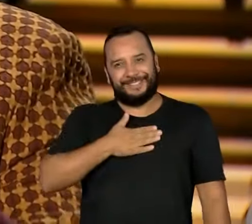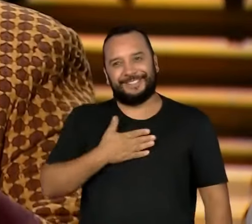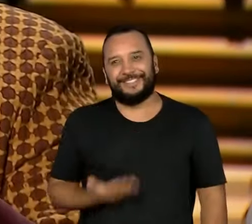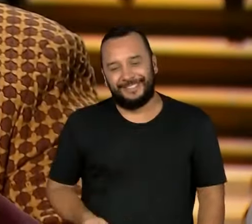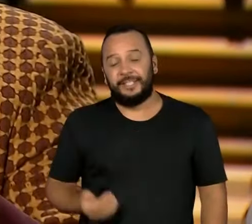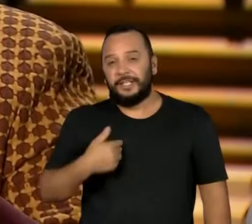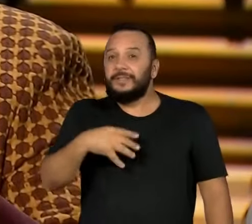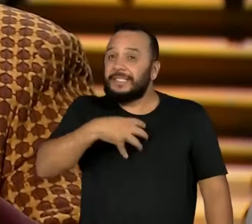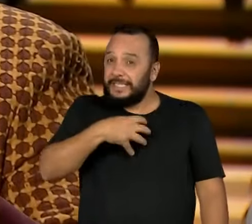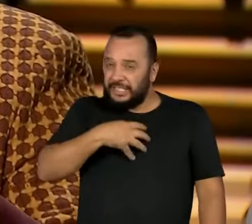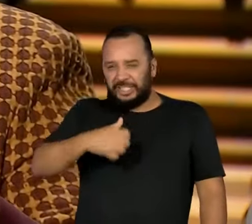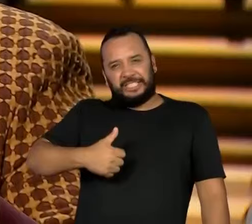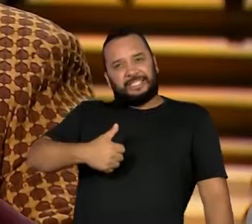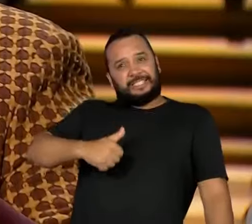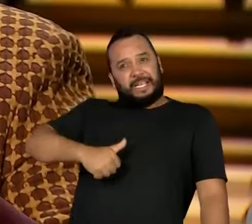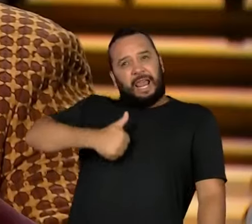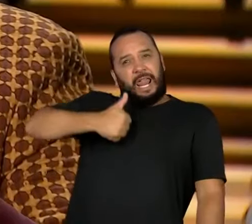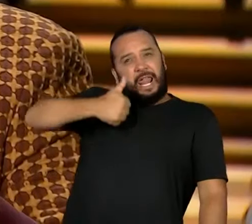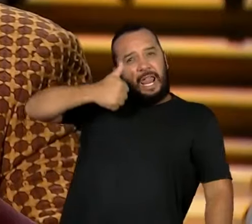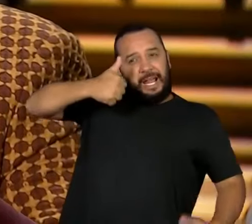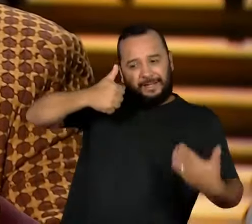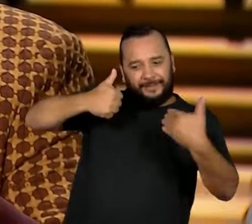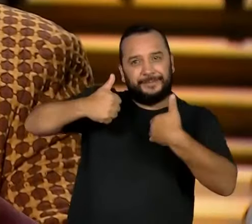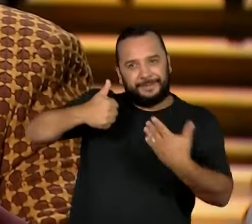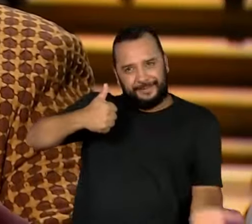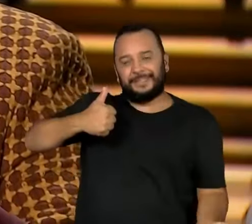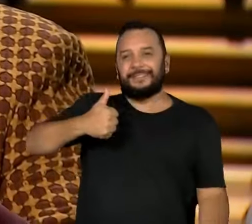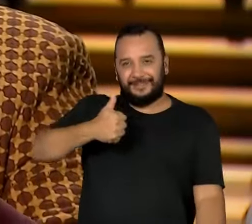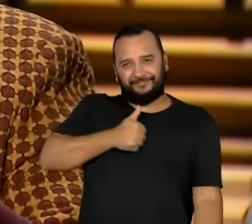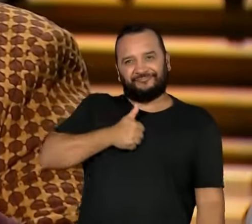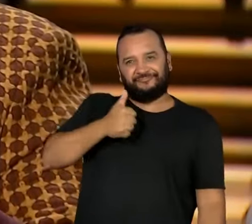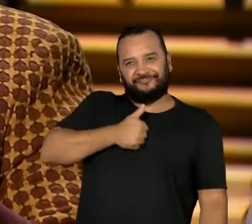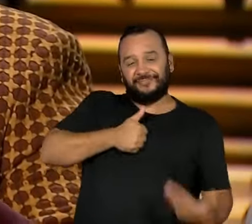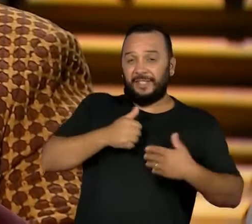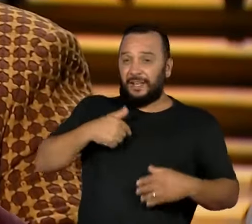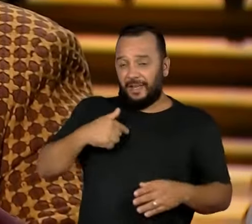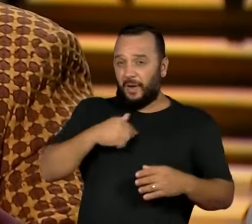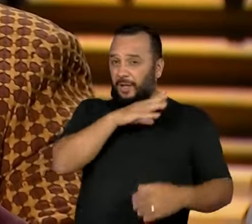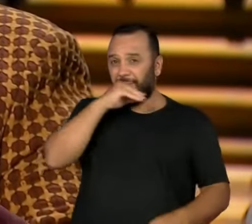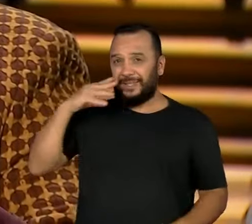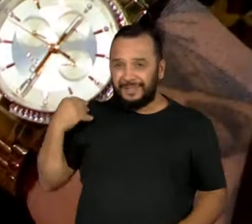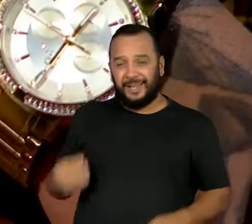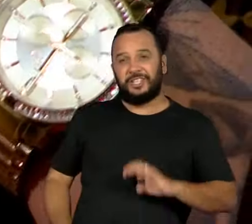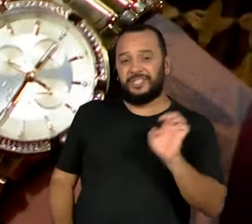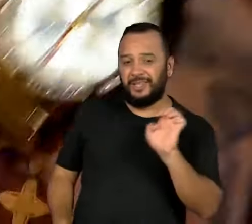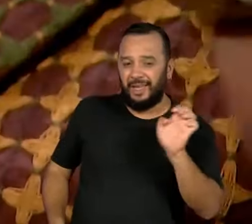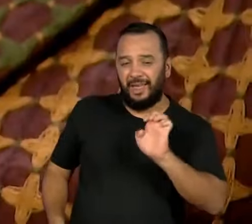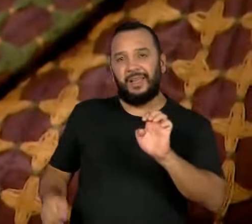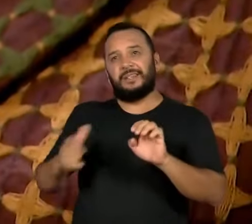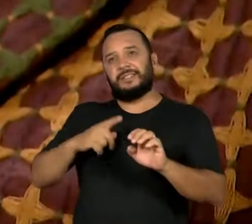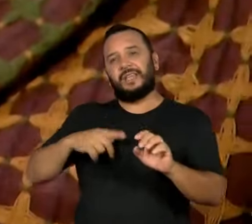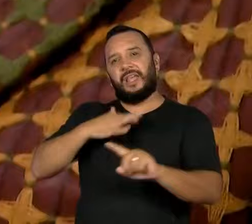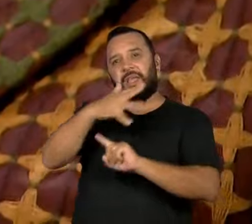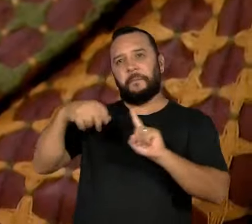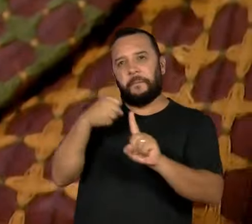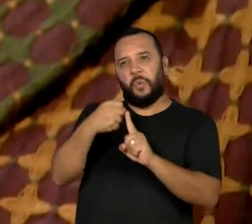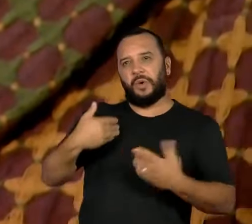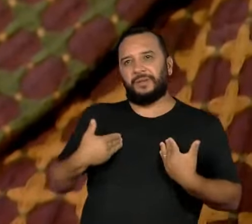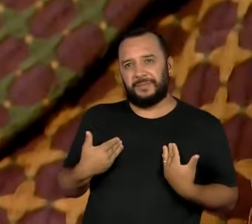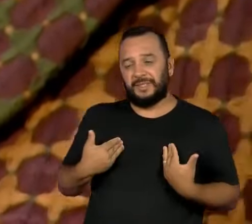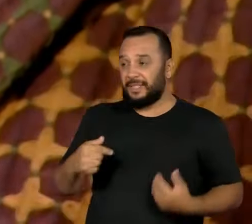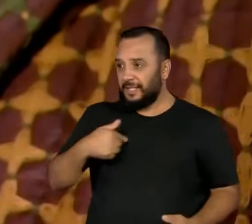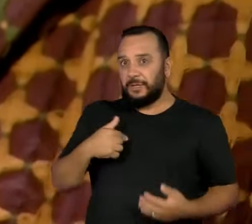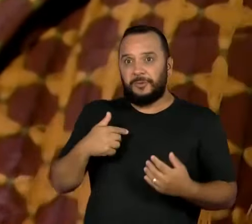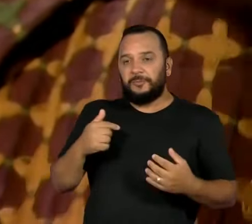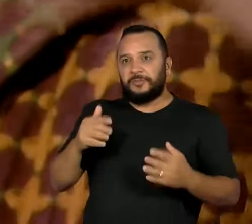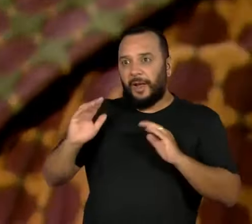essa autoestima era algo tão inédito para mim como aquele adolescente gay que sofreu bullying eu acho que senti aquela autoestima através